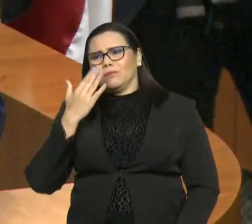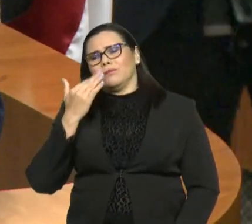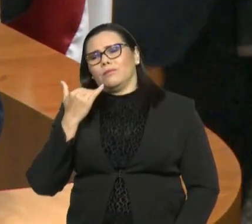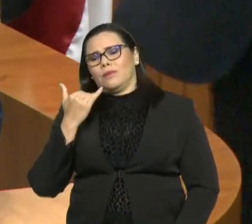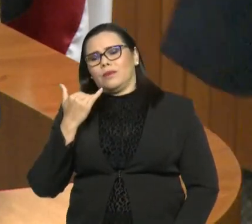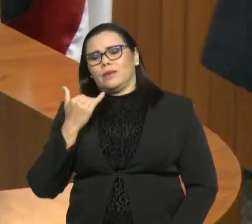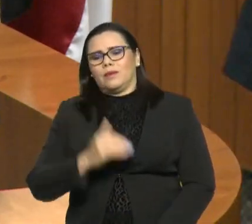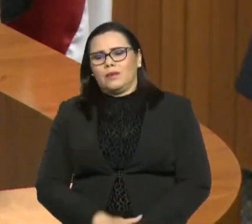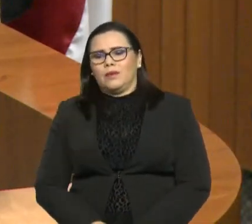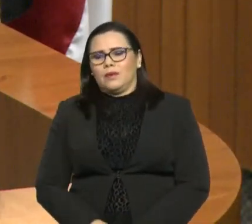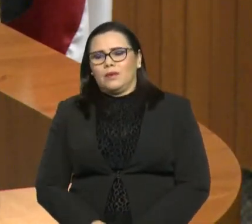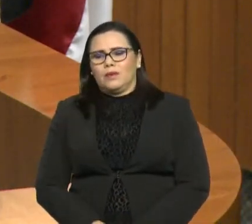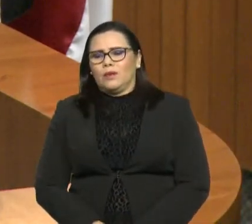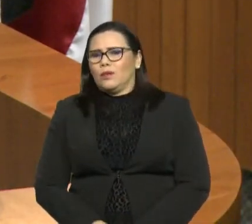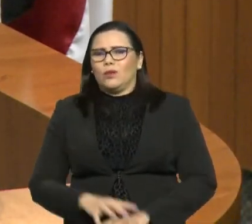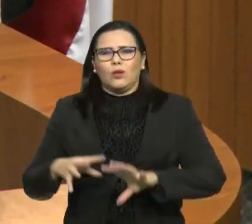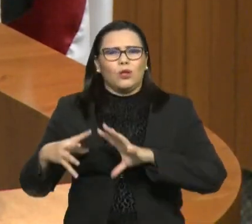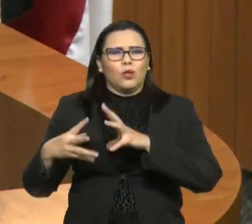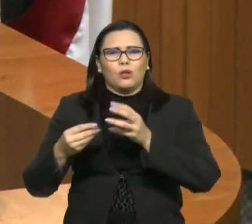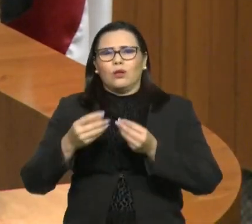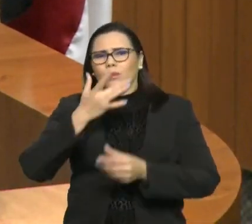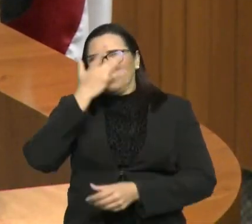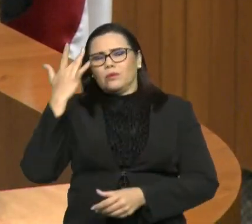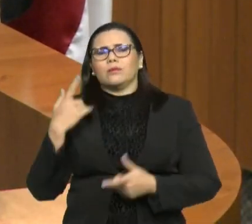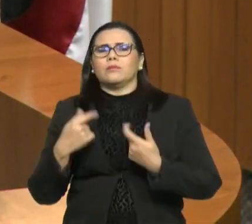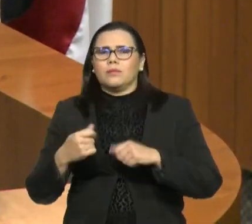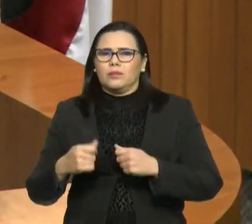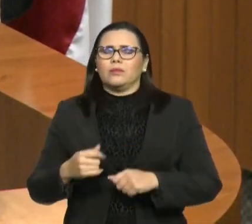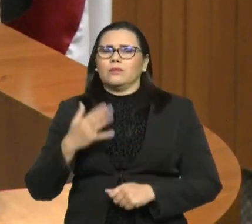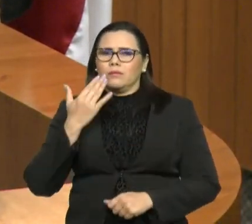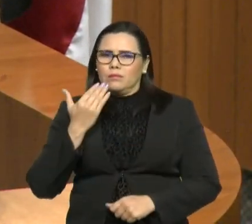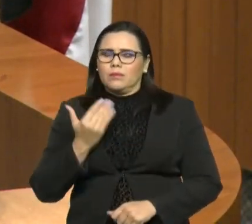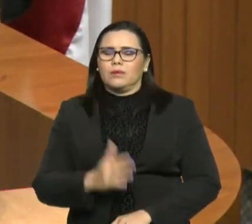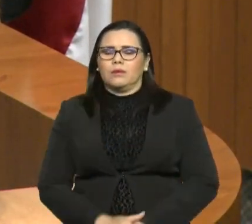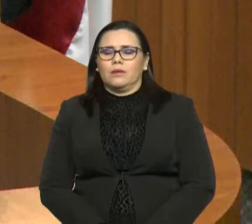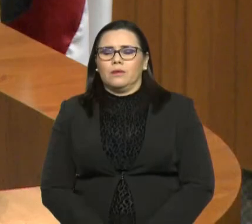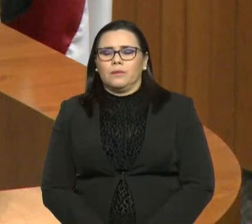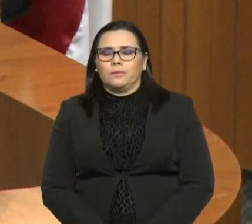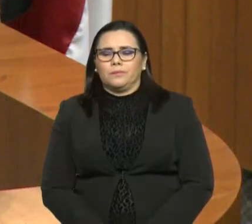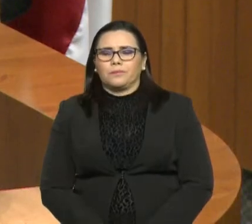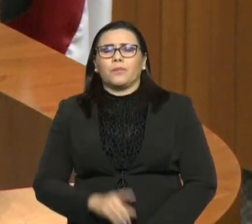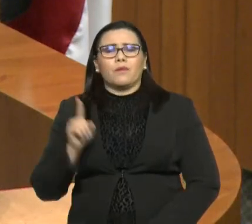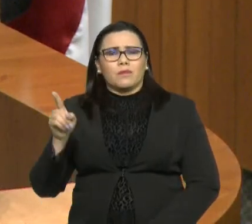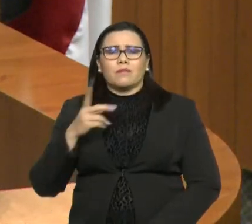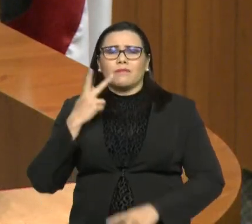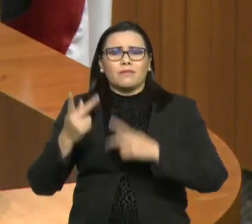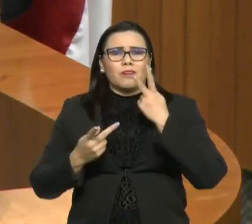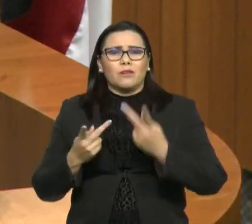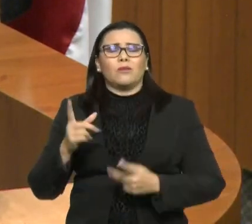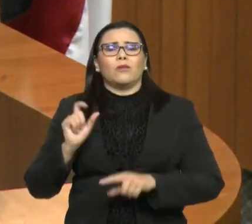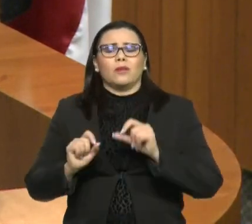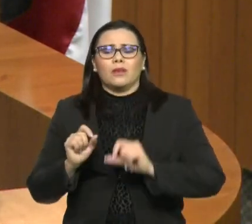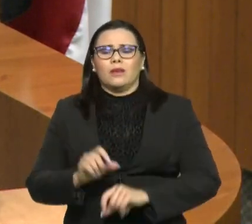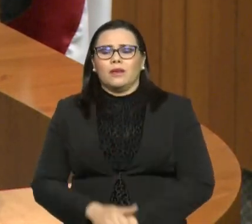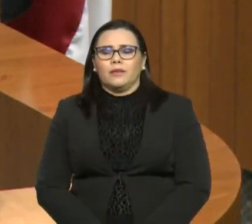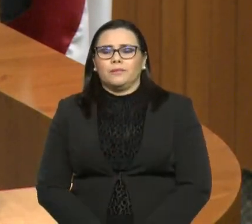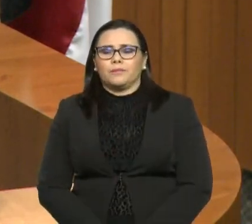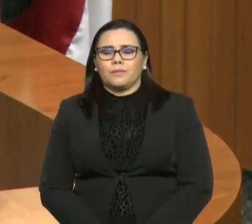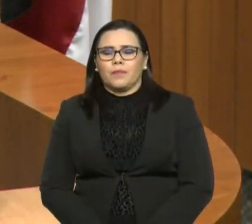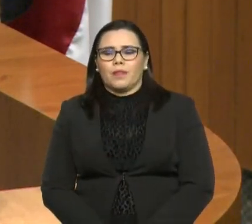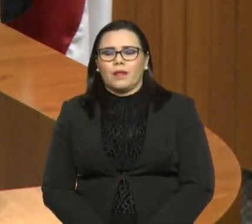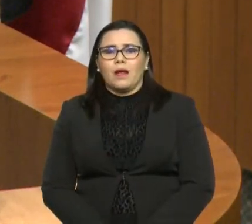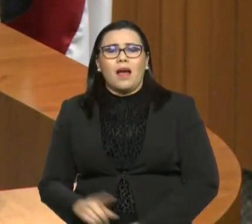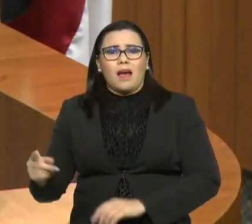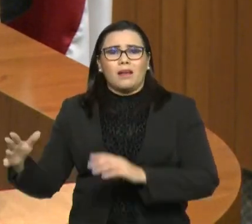mundo, né? E você tocou, acho que no cerne da questão, que é a questão dos